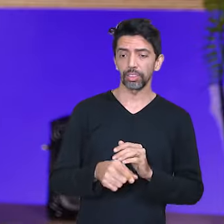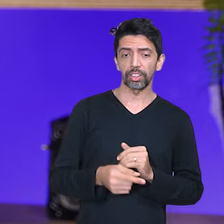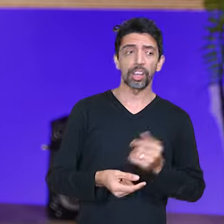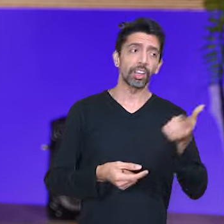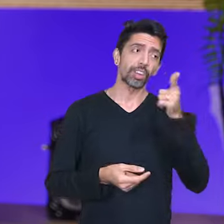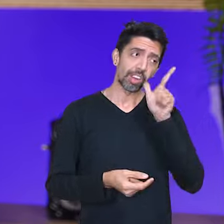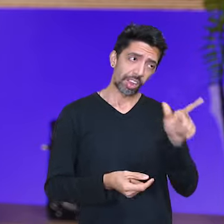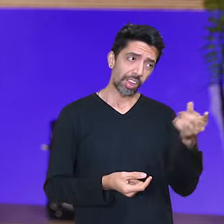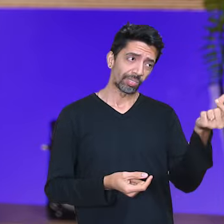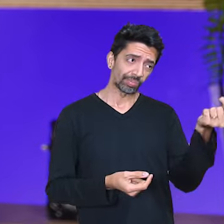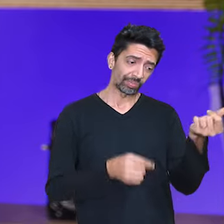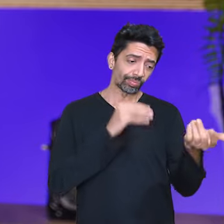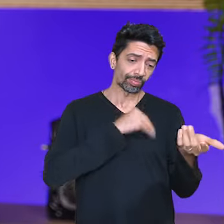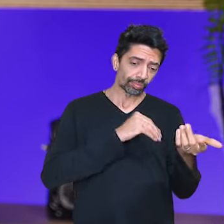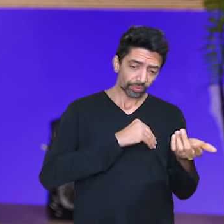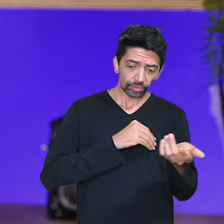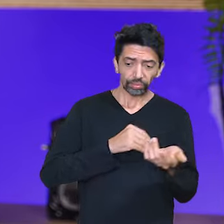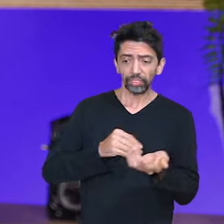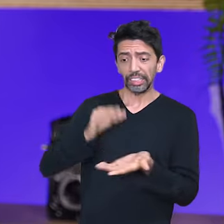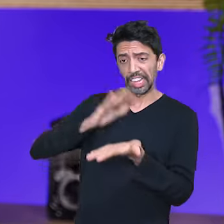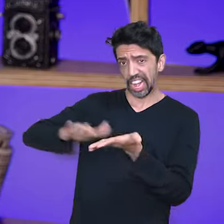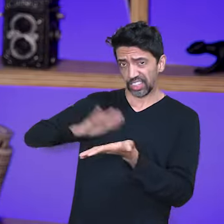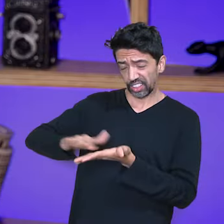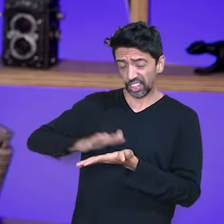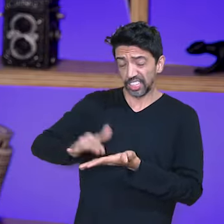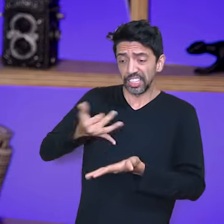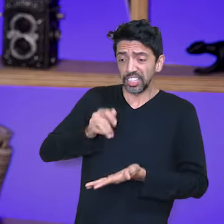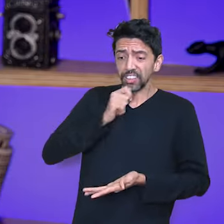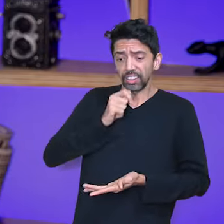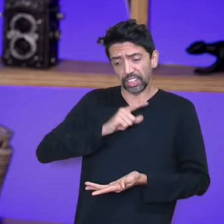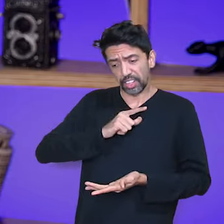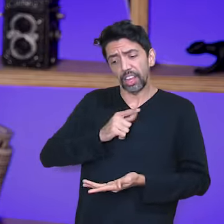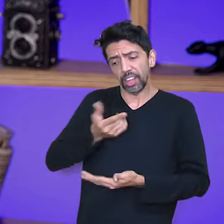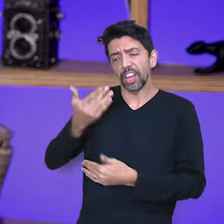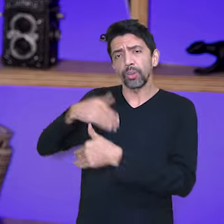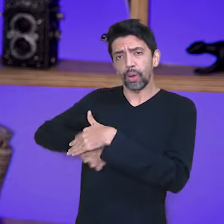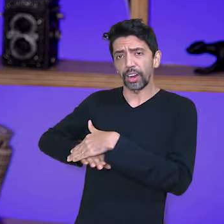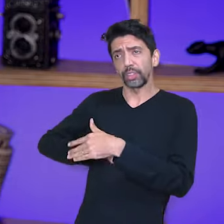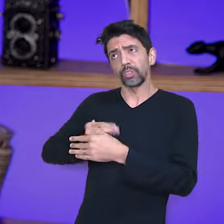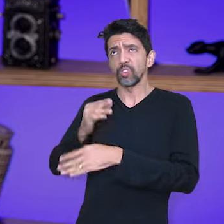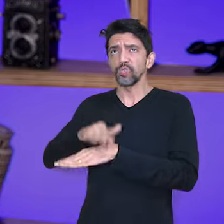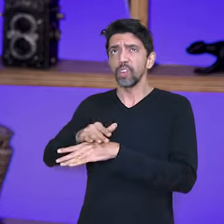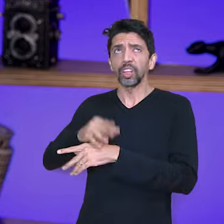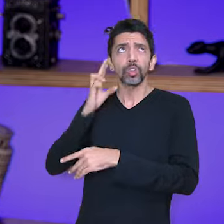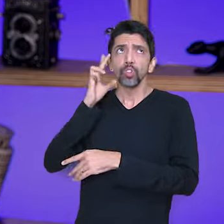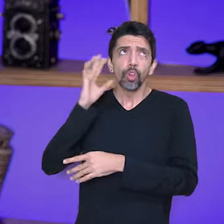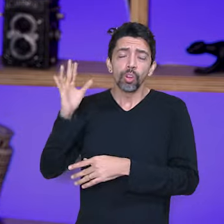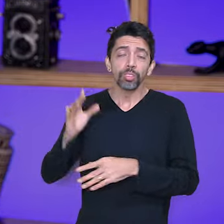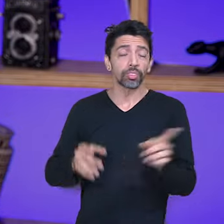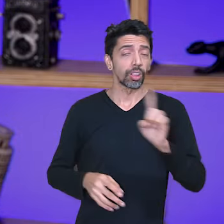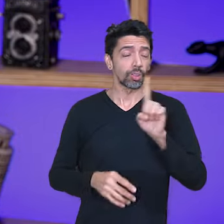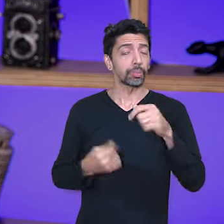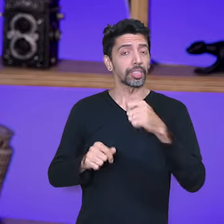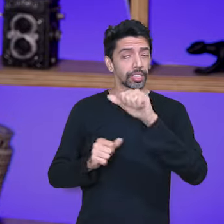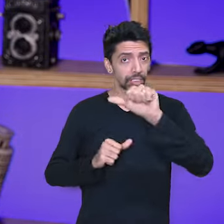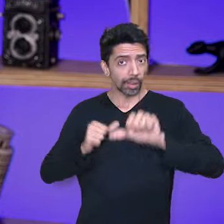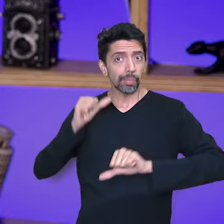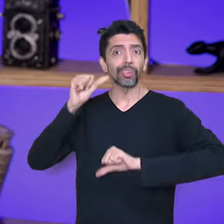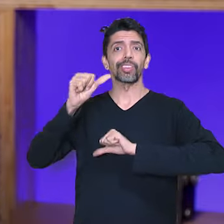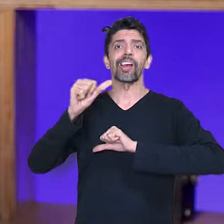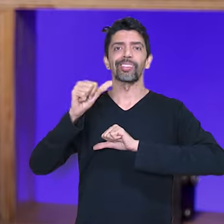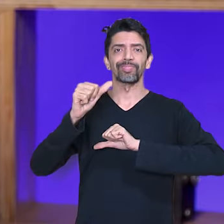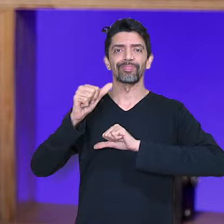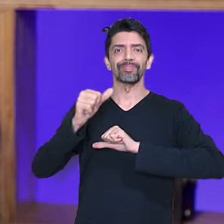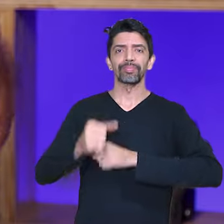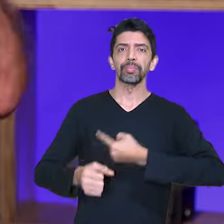vou no crédito eu pago juros, aí eu já não ganho bem. Meu dinheiro desvalorizado cada dia mais em relação ao dólar, porque o dólar interfere em todos os